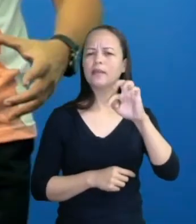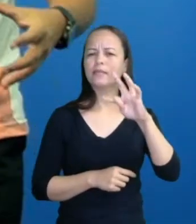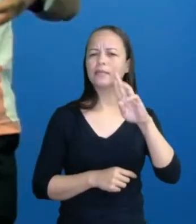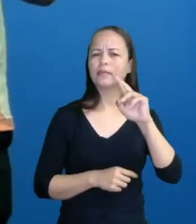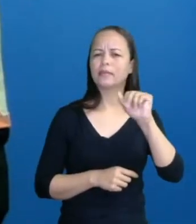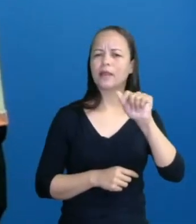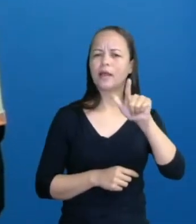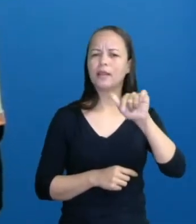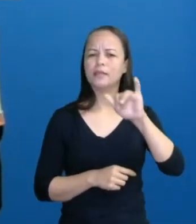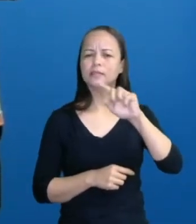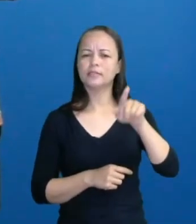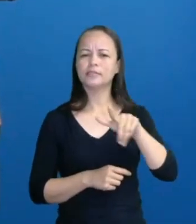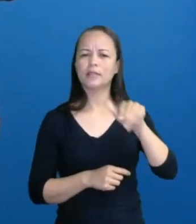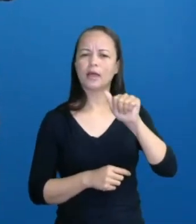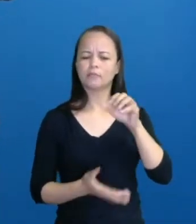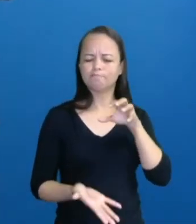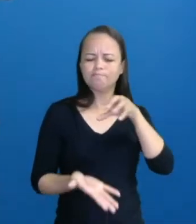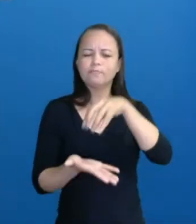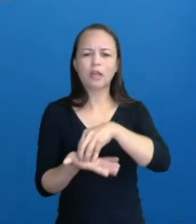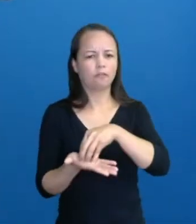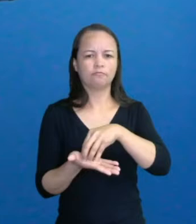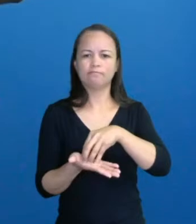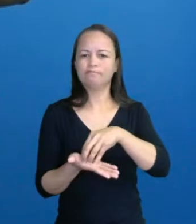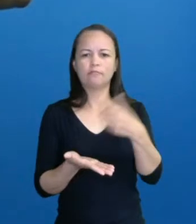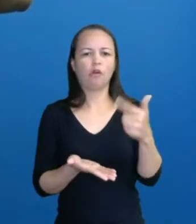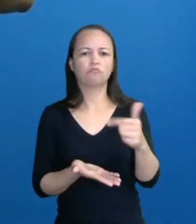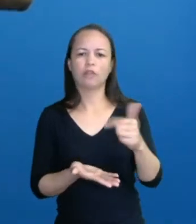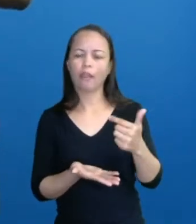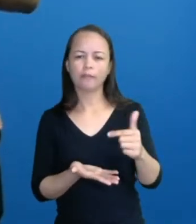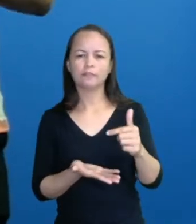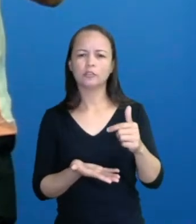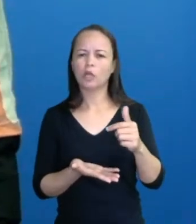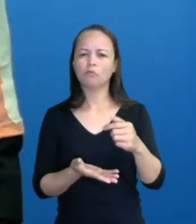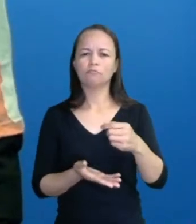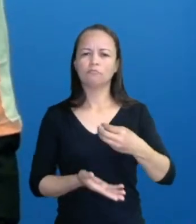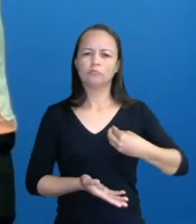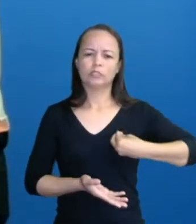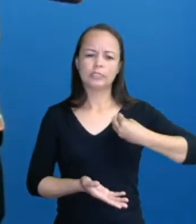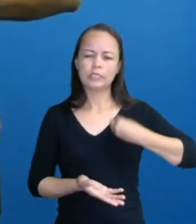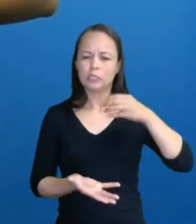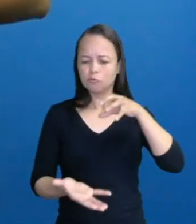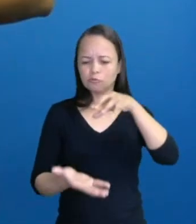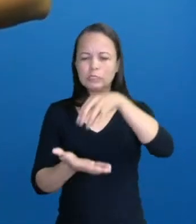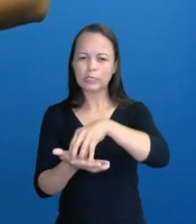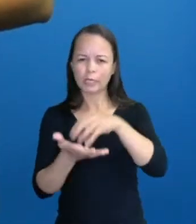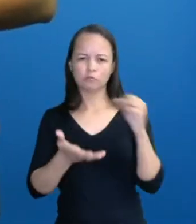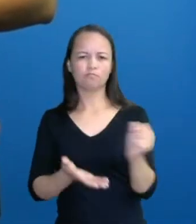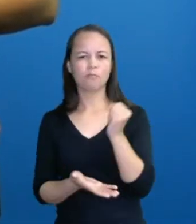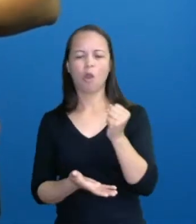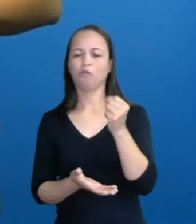significa que não tem um centro. Não existe um centro de poder.